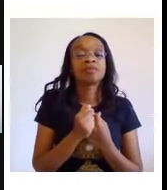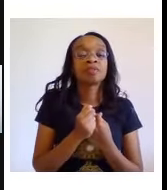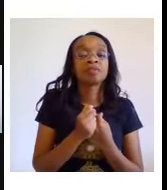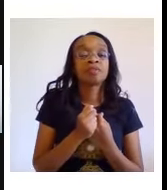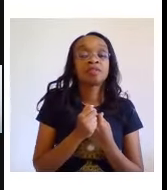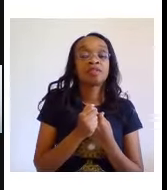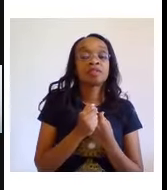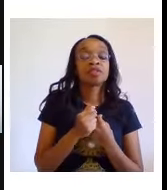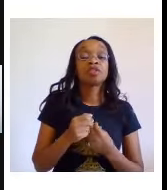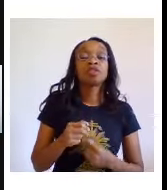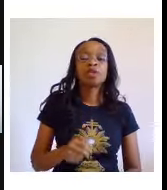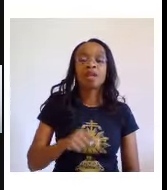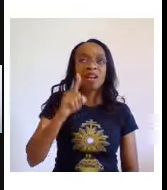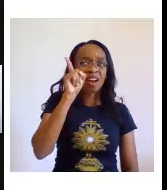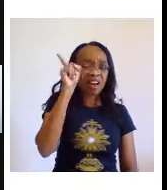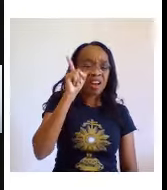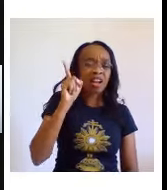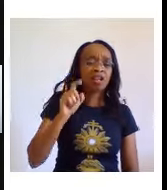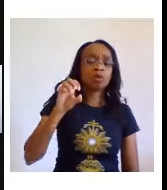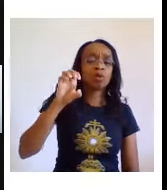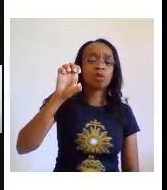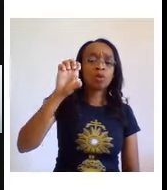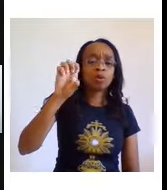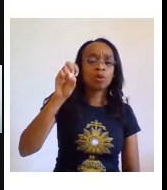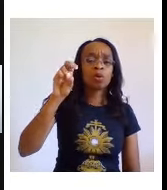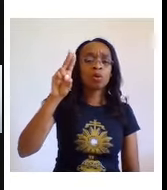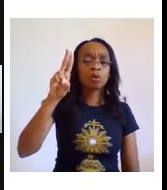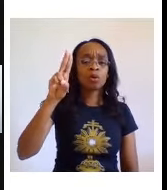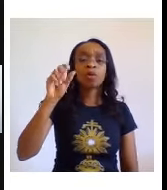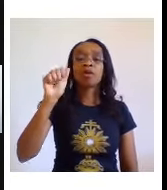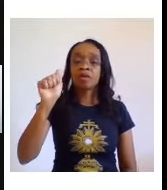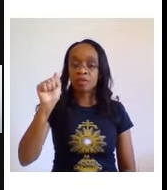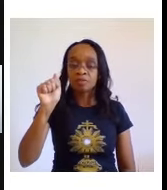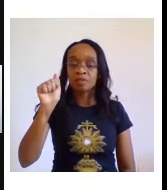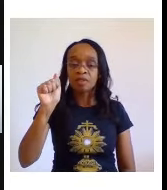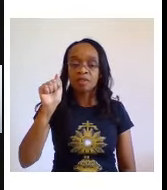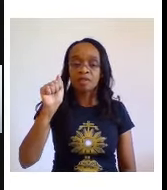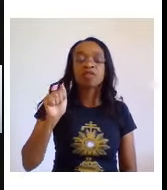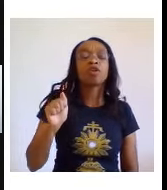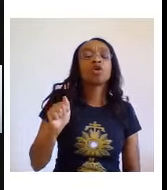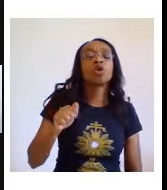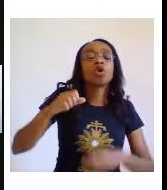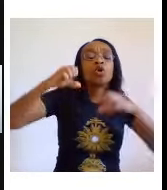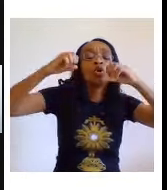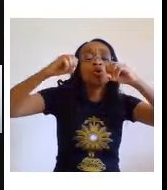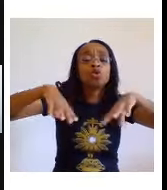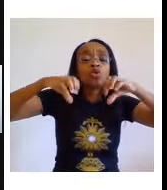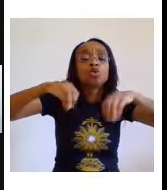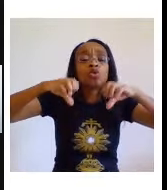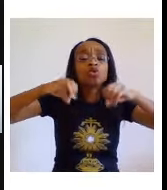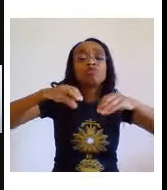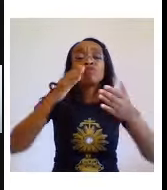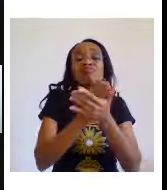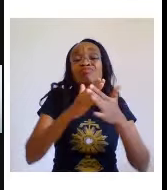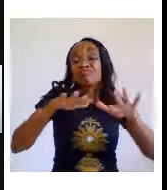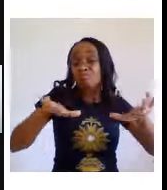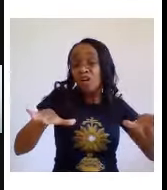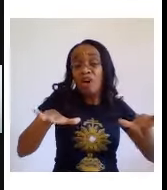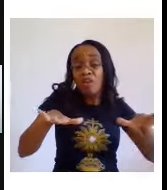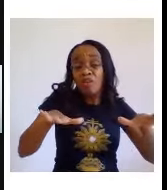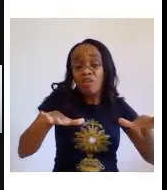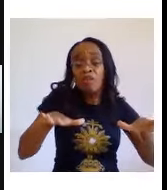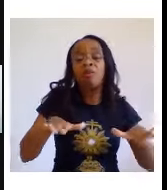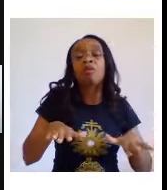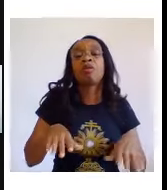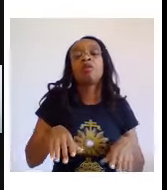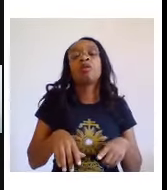impacto, né, o próprio Estados Unidos vivenciou isso, né, uma seca significativa na Califórnia, né, com